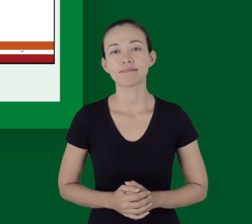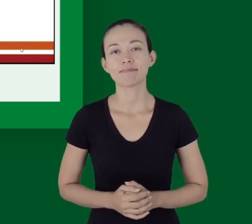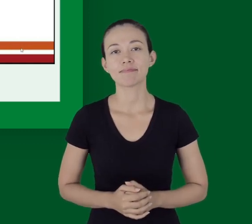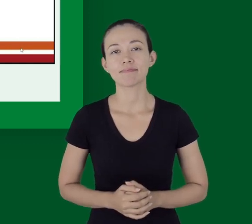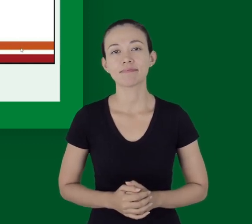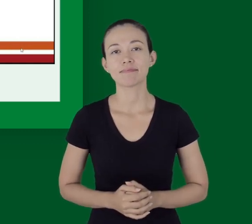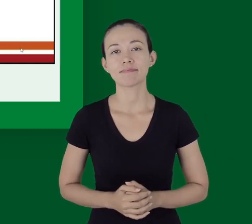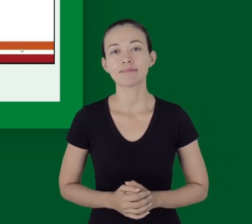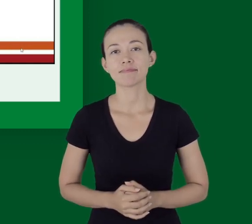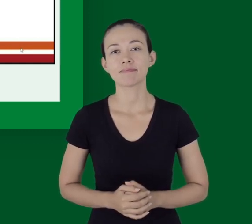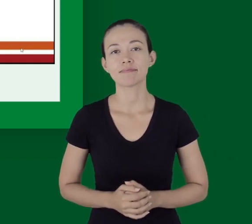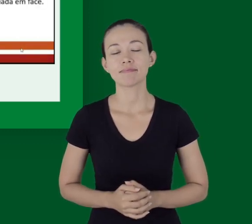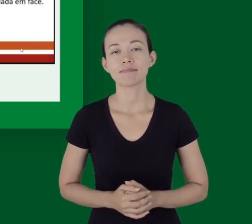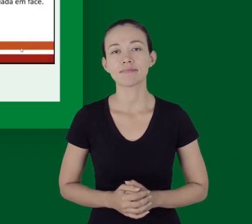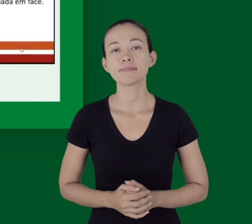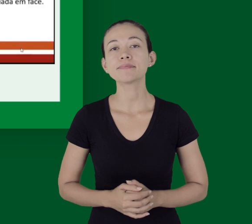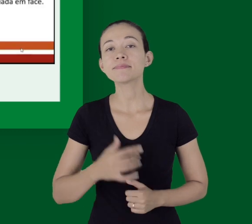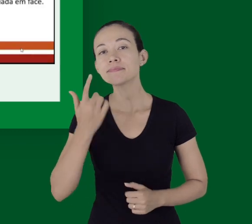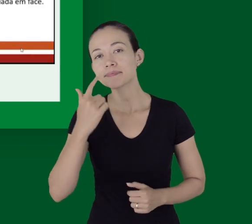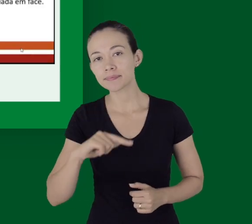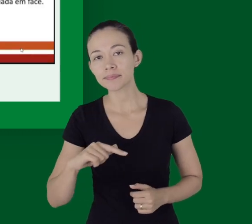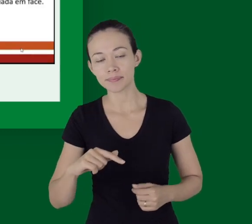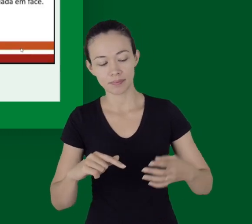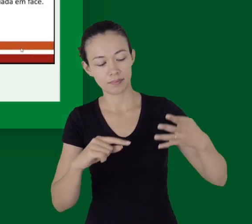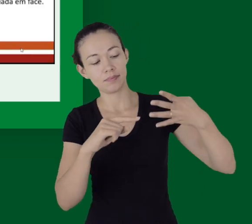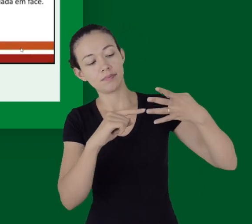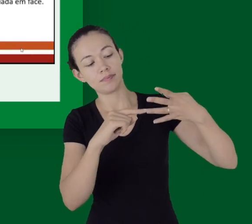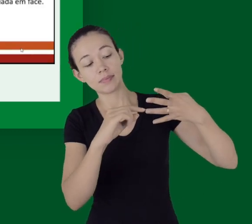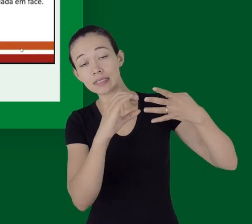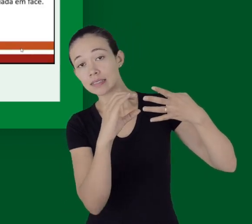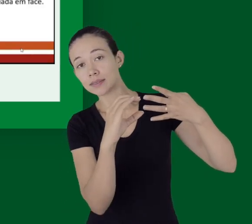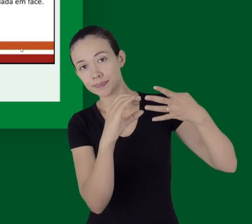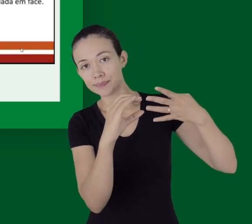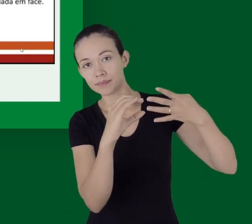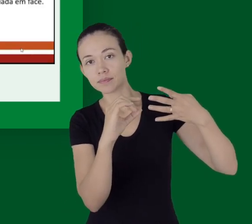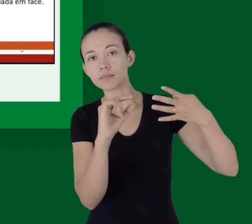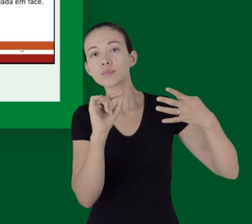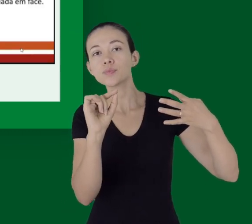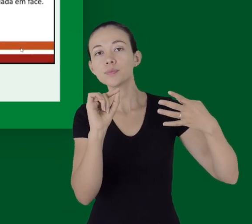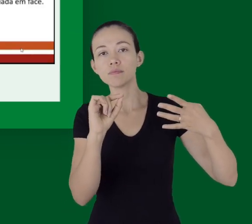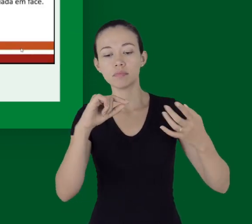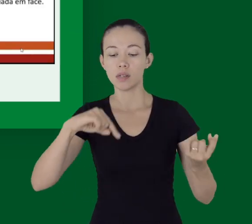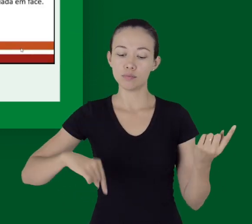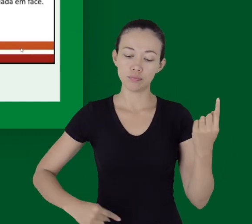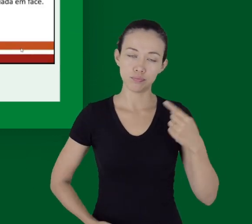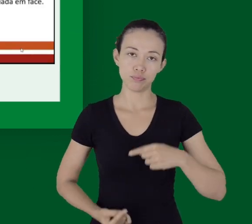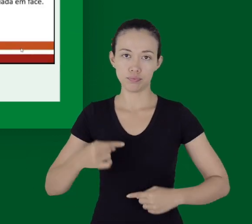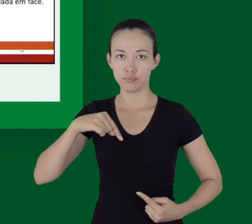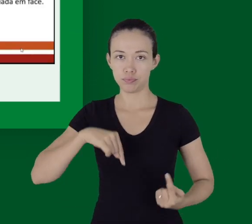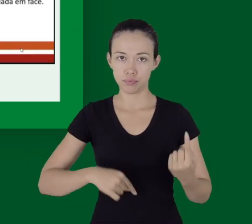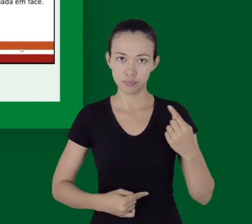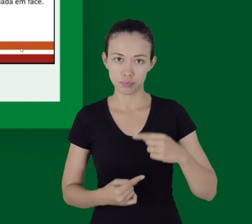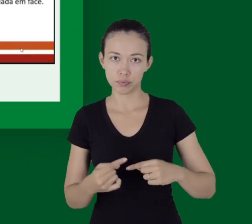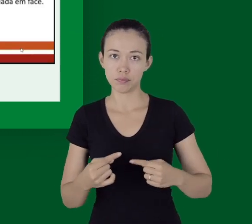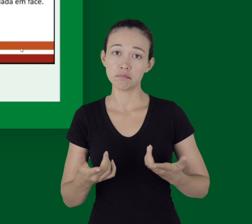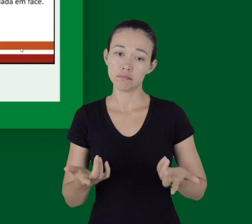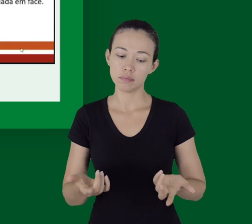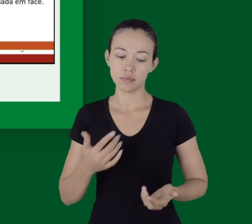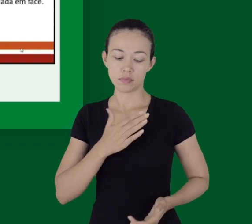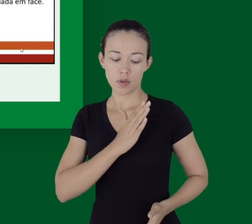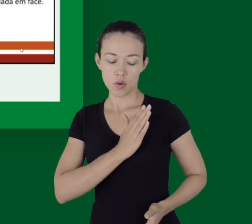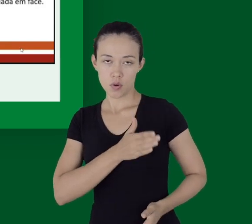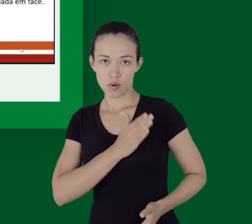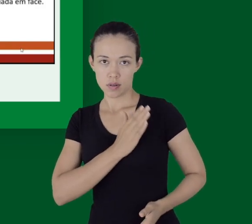para passagem de ar, tá? No C, o C seria de circulação, que a gente pode ver